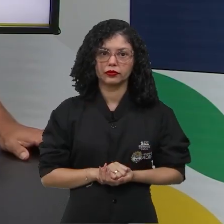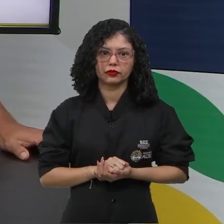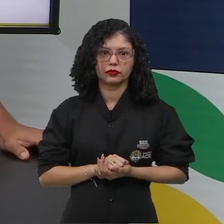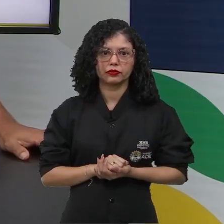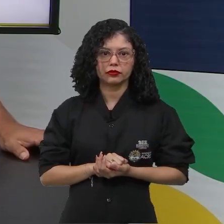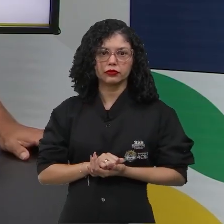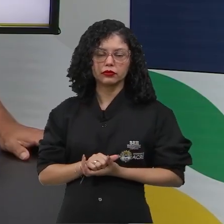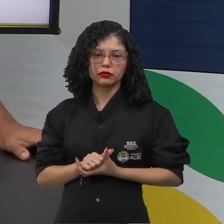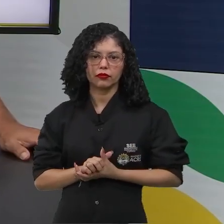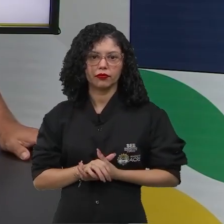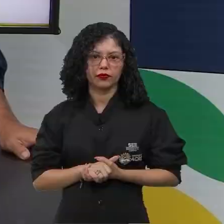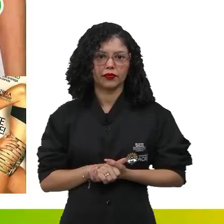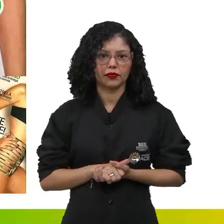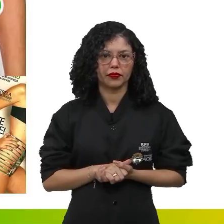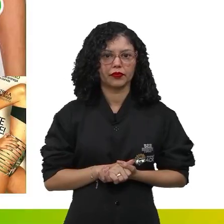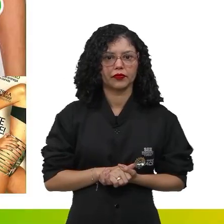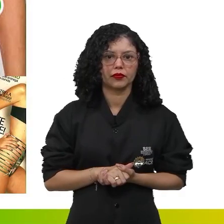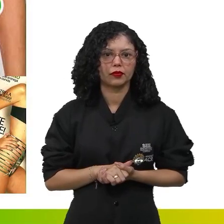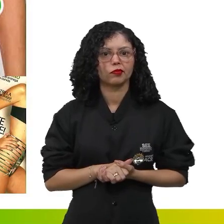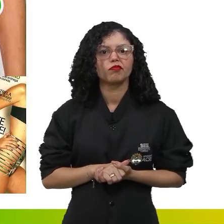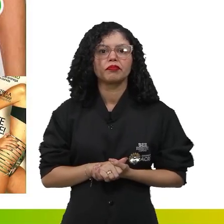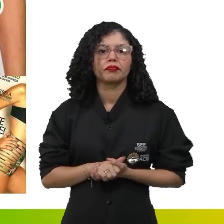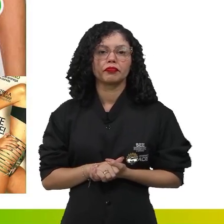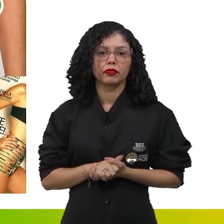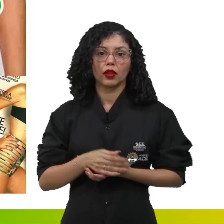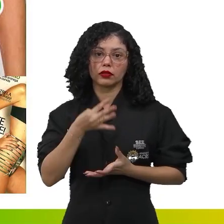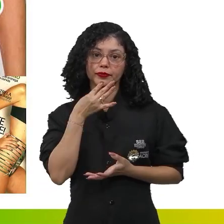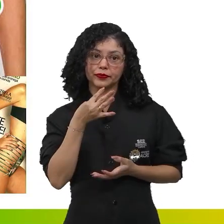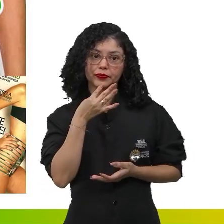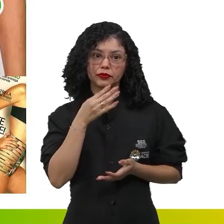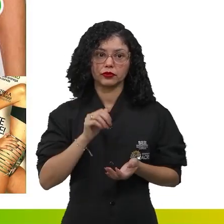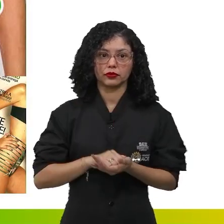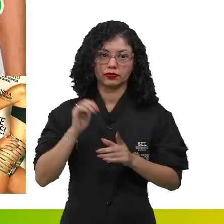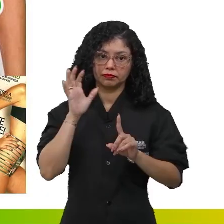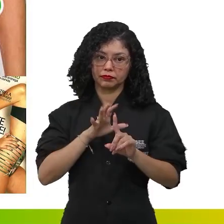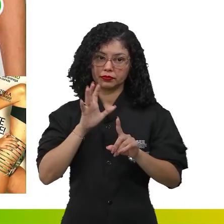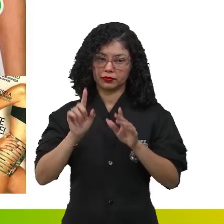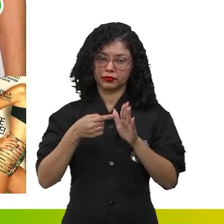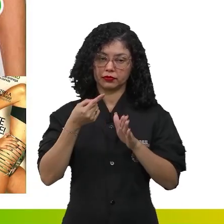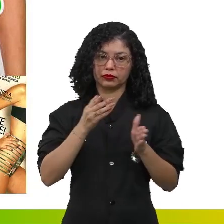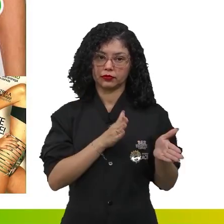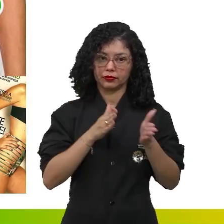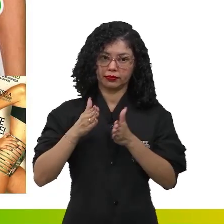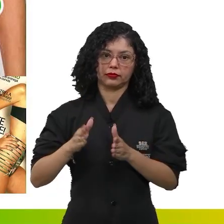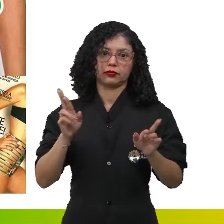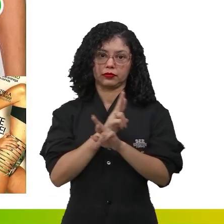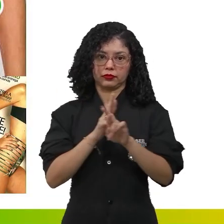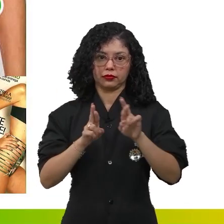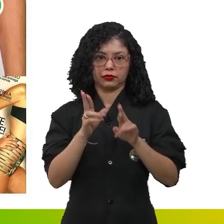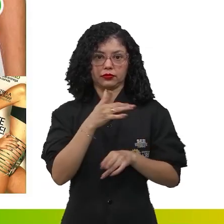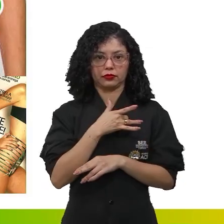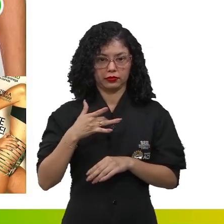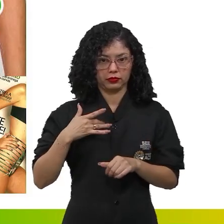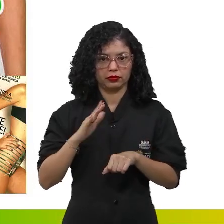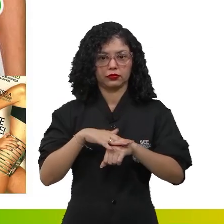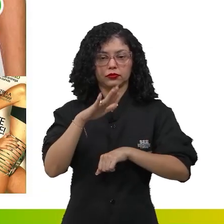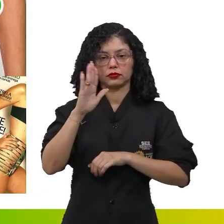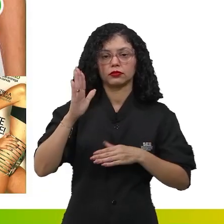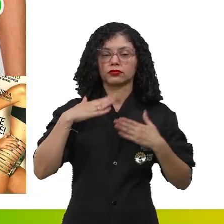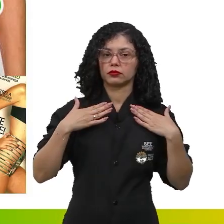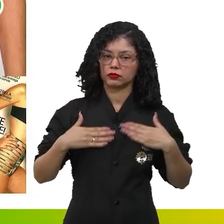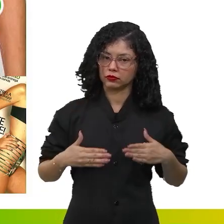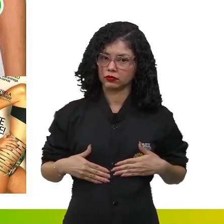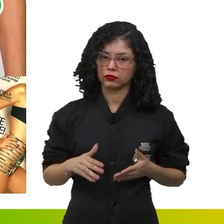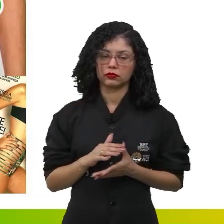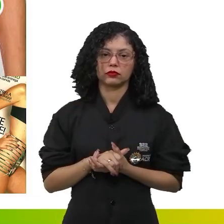Estão pensando? Vamos pensando. Então aqui, ó, vamos seguindo. Então, ó, reconhecer essas influências é o primeiro passo para uma relação mais